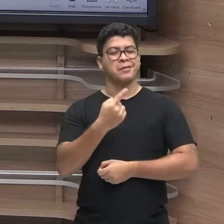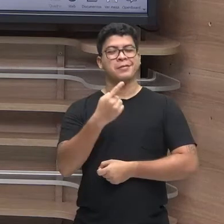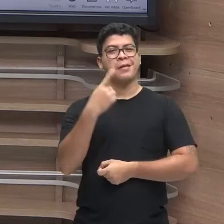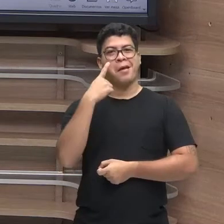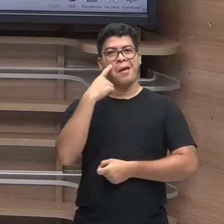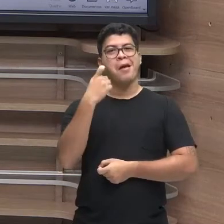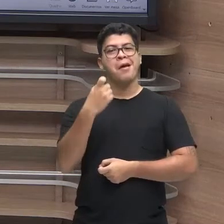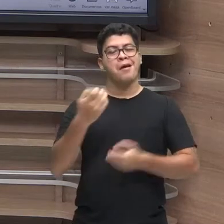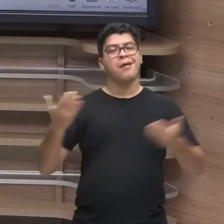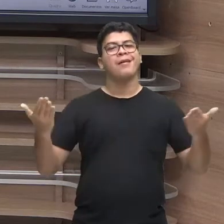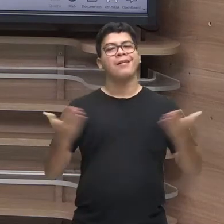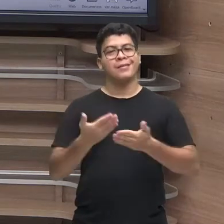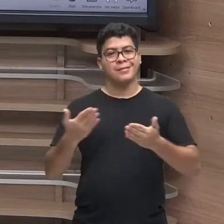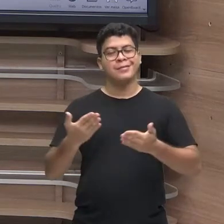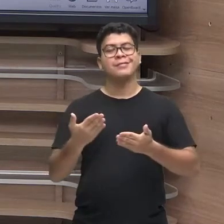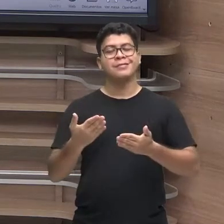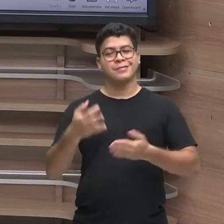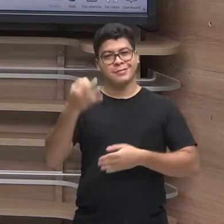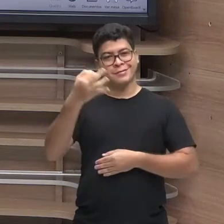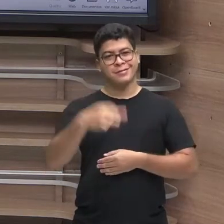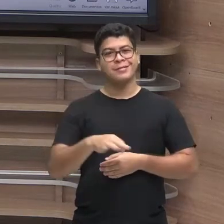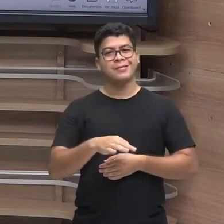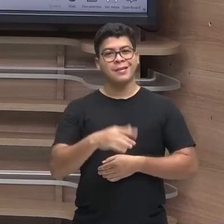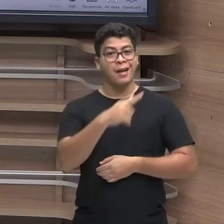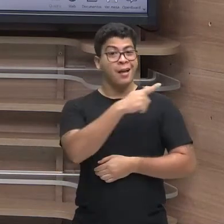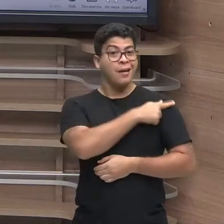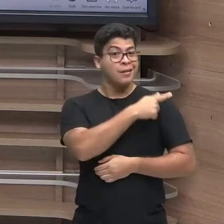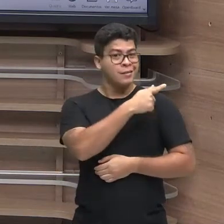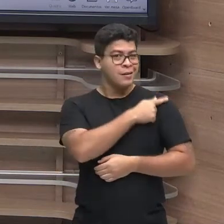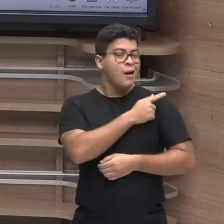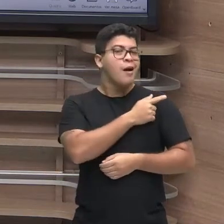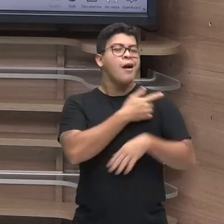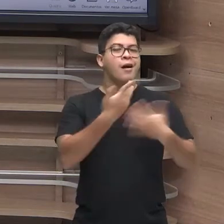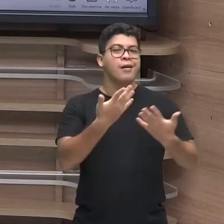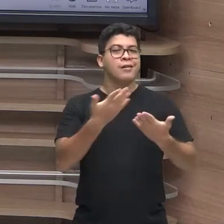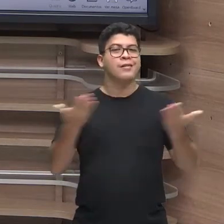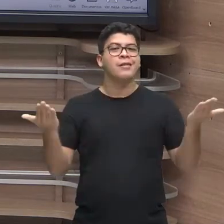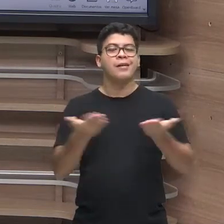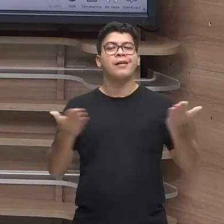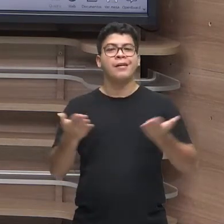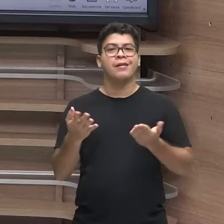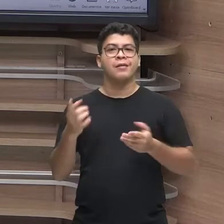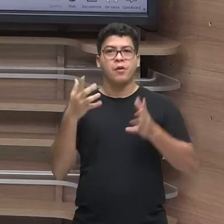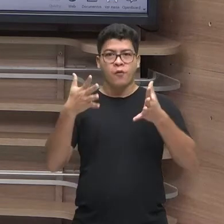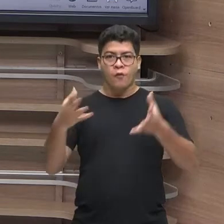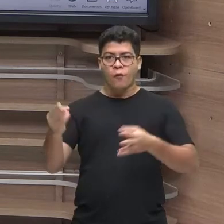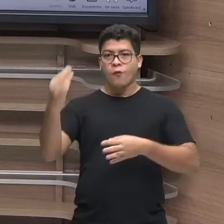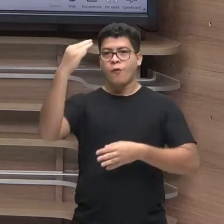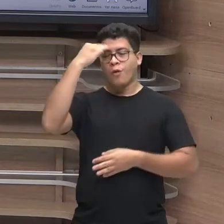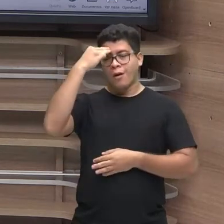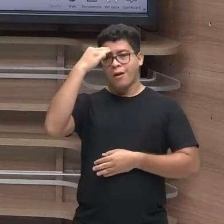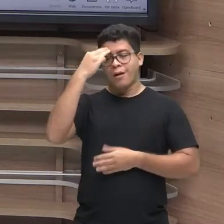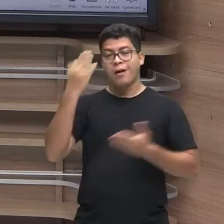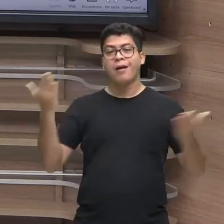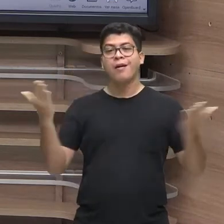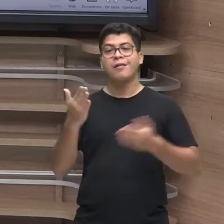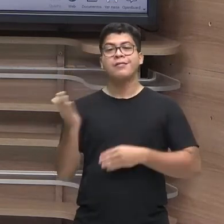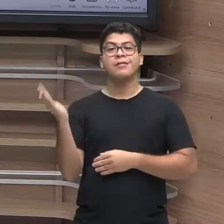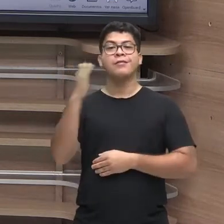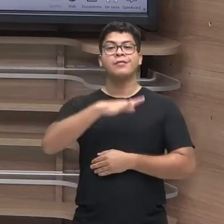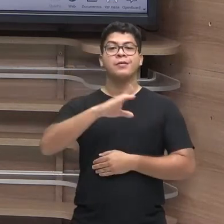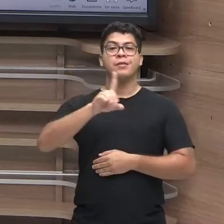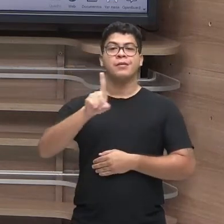Interessante o nosso assunto de hoje, não é mesmo, sétimo ano? Bacana? Então vamos agora fixar esse conteúdo. Vamos lá para a